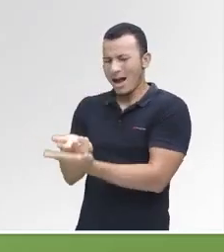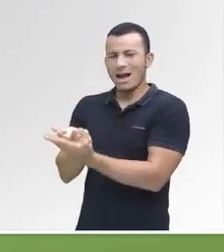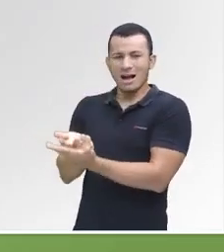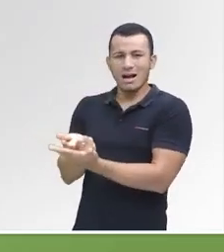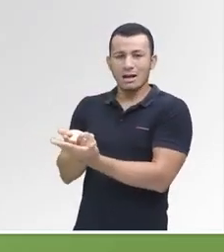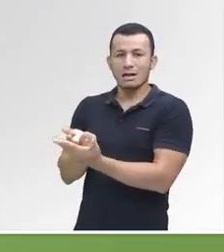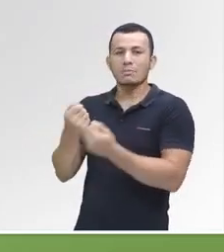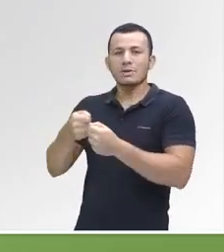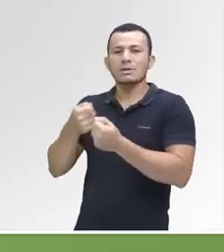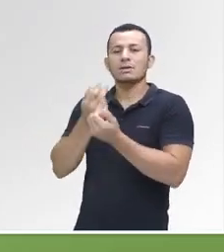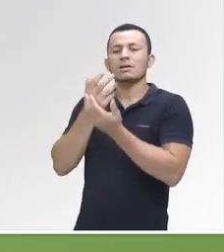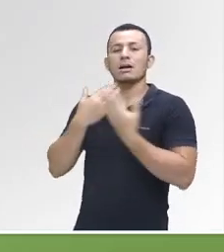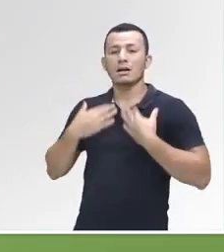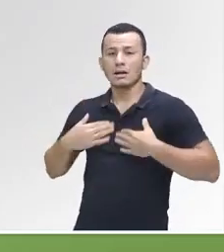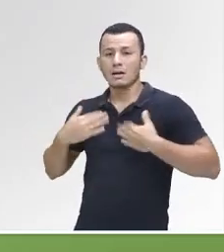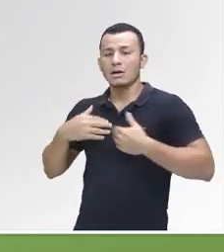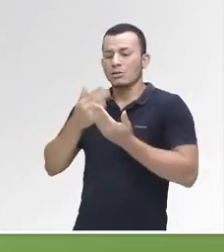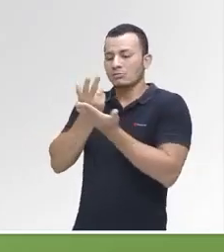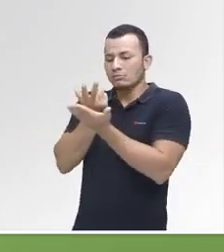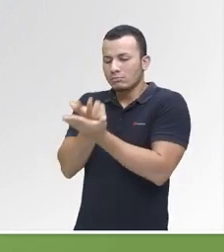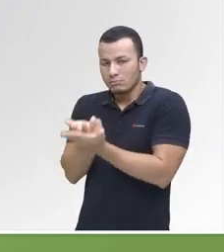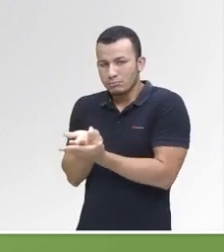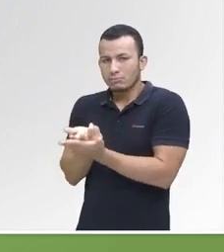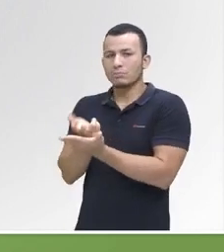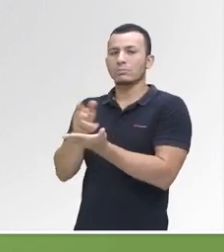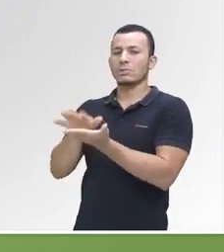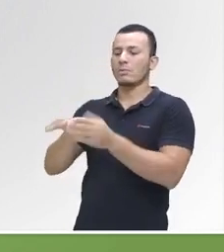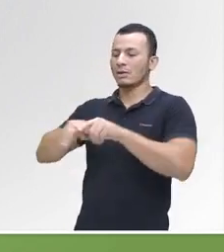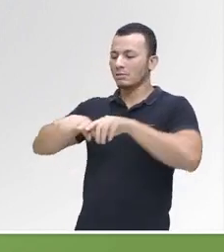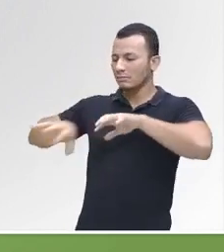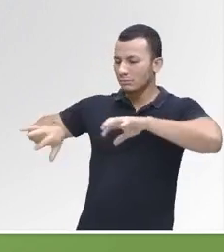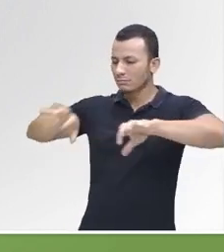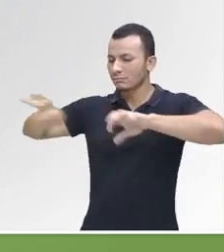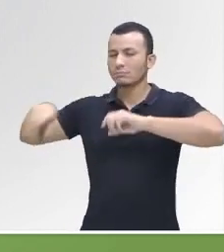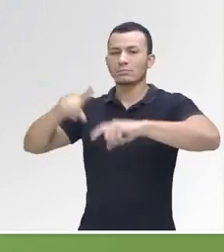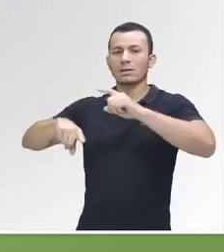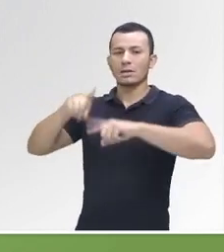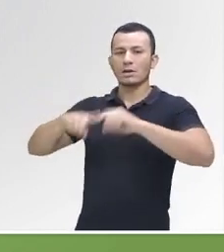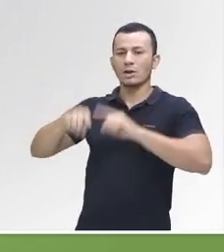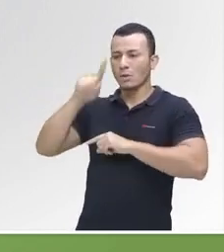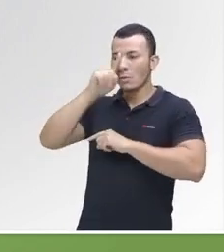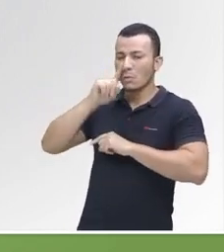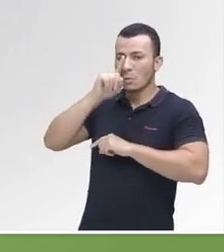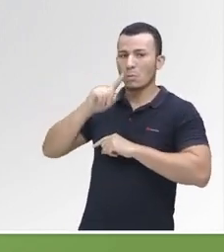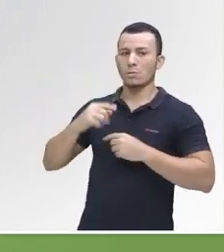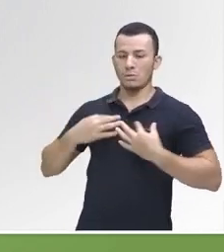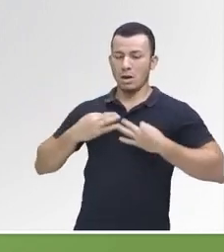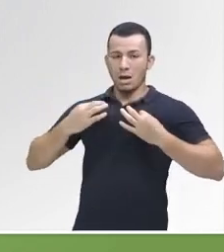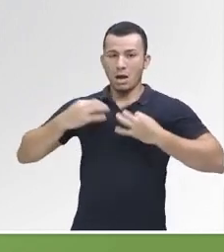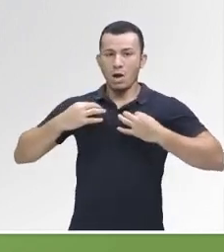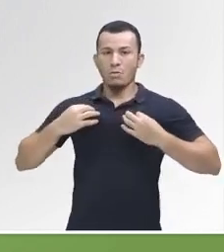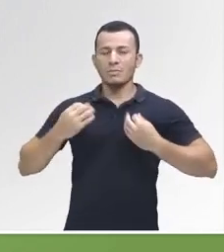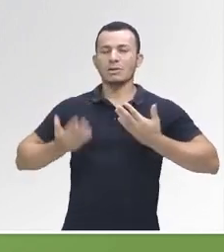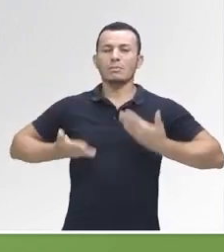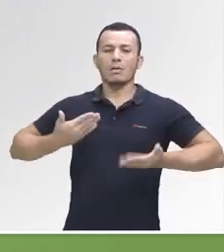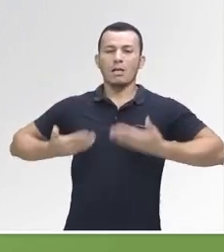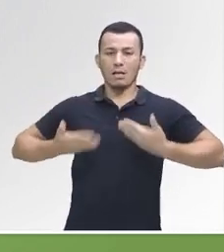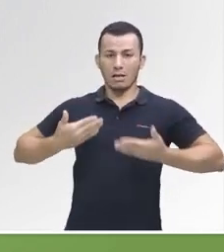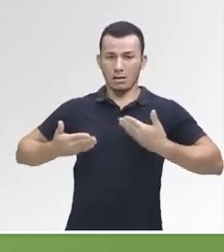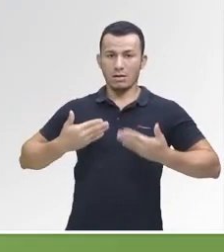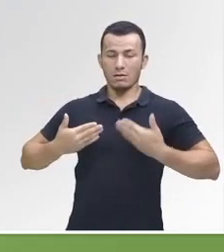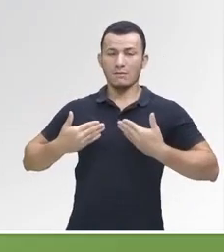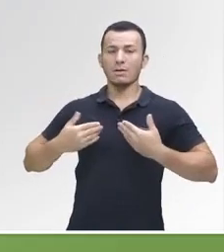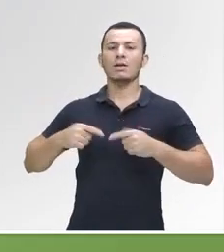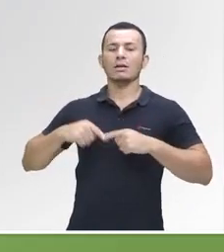a vítima e afastar de perto dela objetos que podem ser perigosos. Suas roupas devem ser afrouxadas e